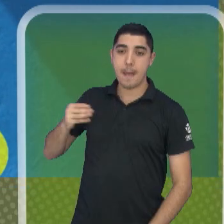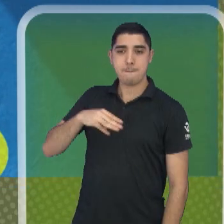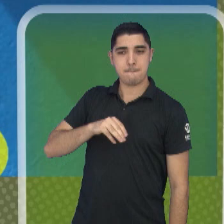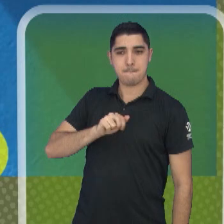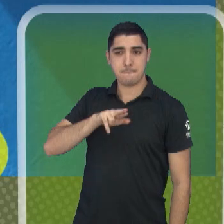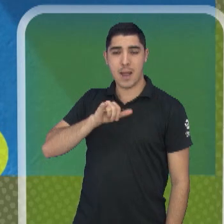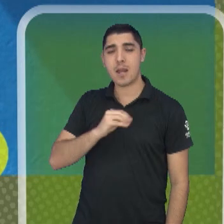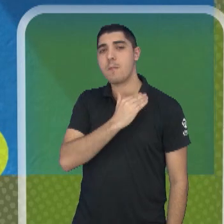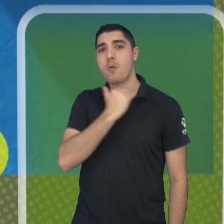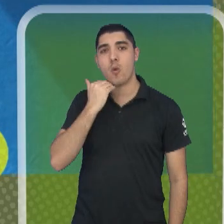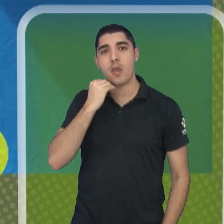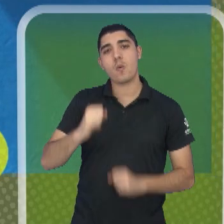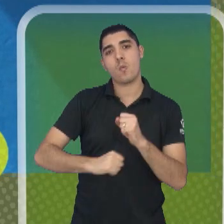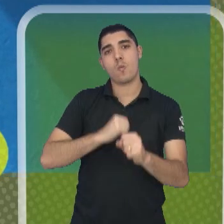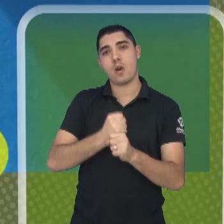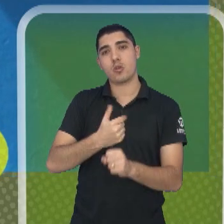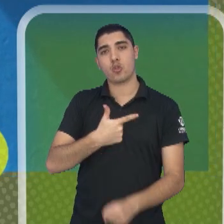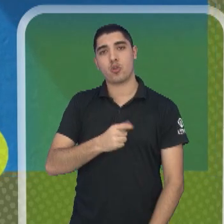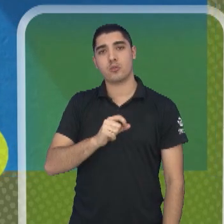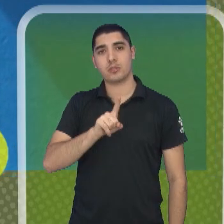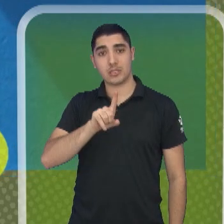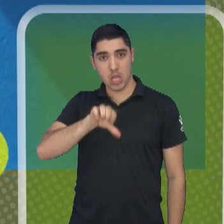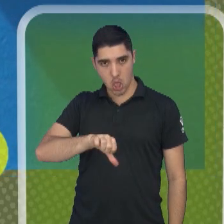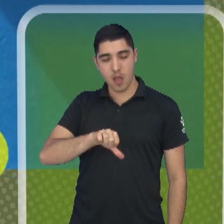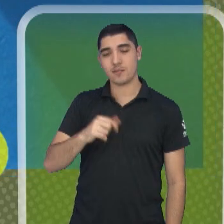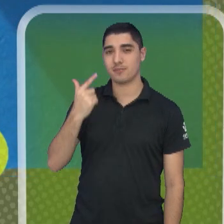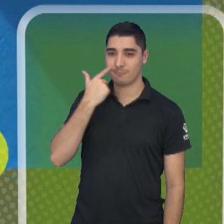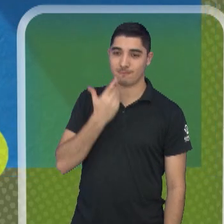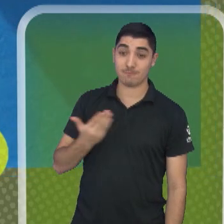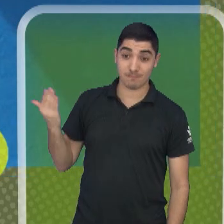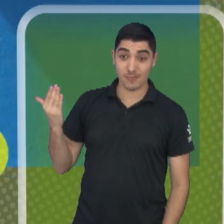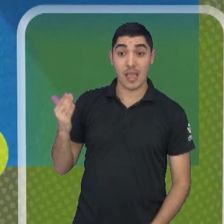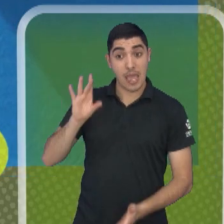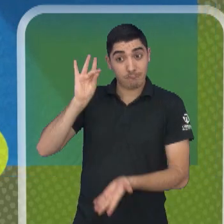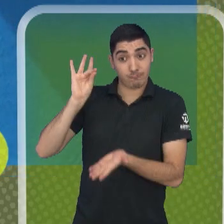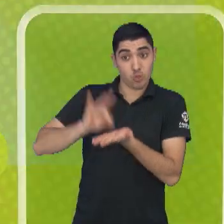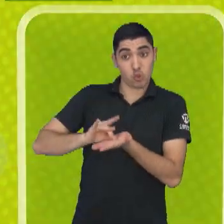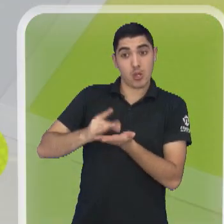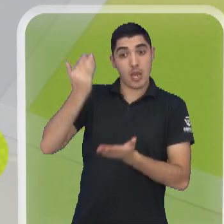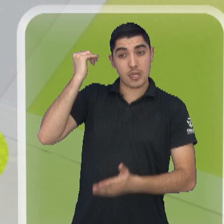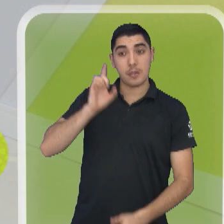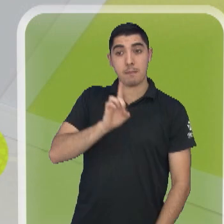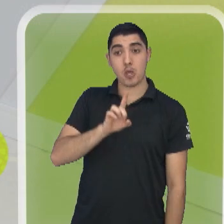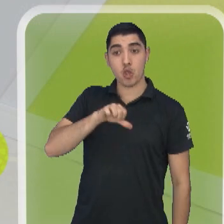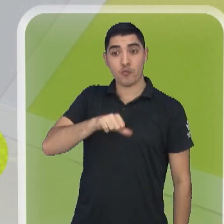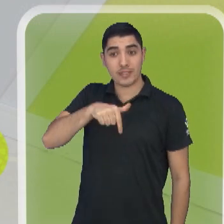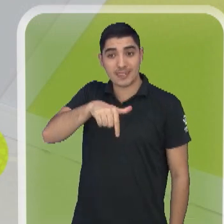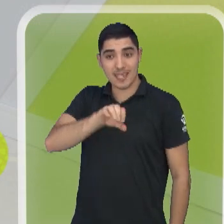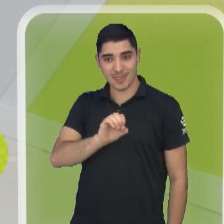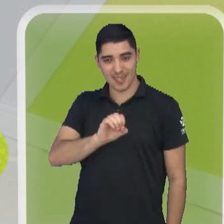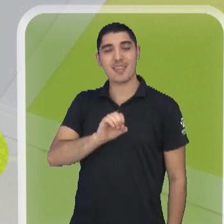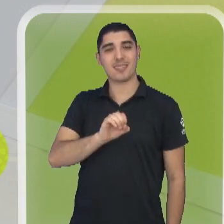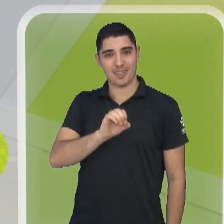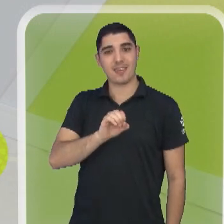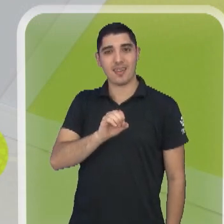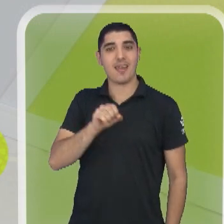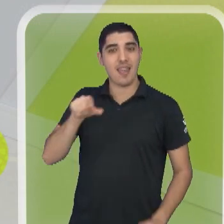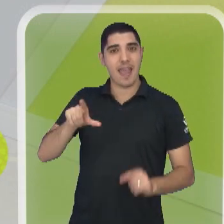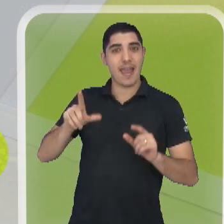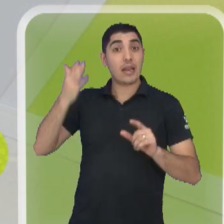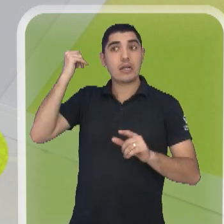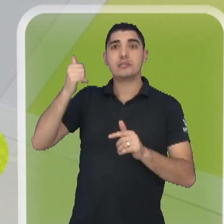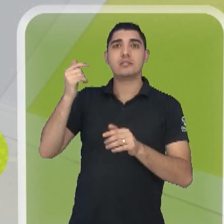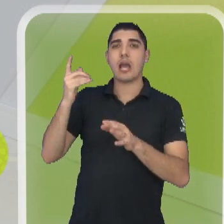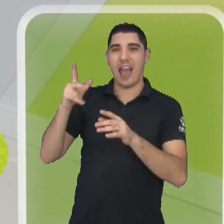em 19 de janeiro de 2019, mas está aí, ó, isso aqui é a placa original lá de 1970, que ela foi ela sumiu na